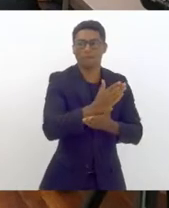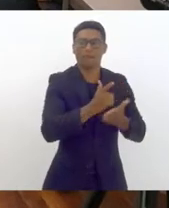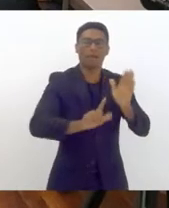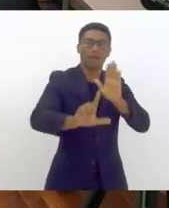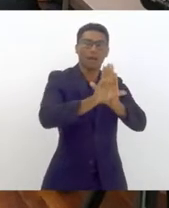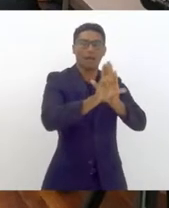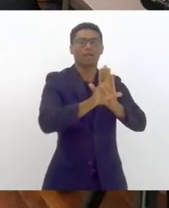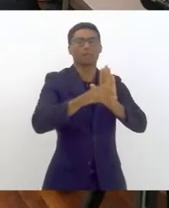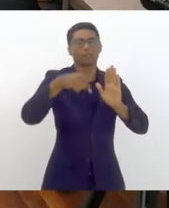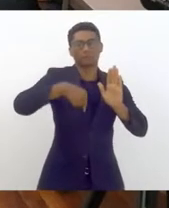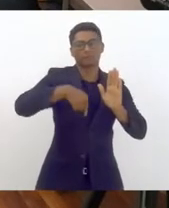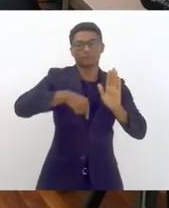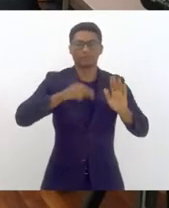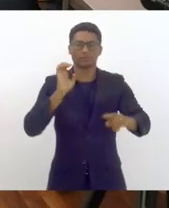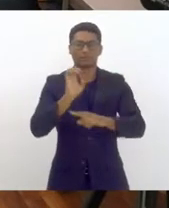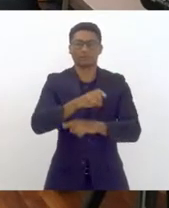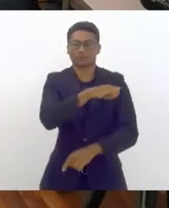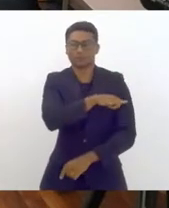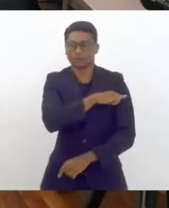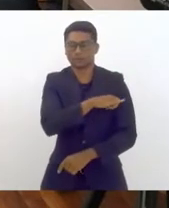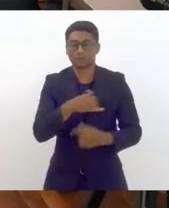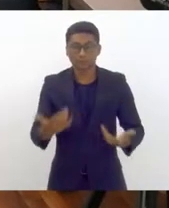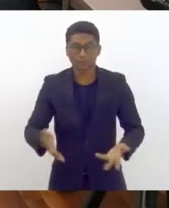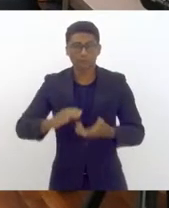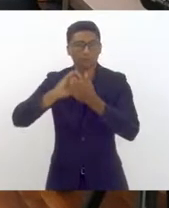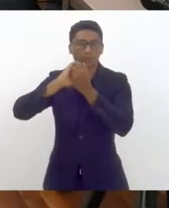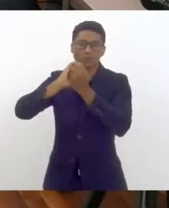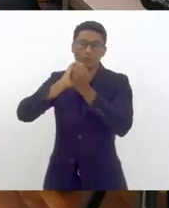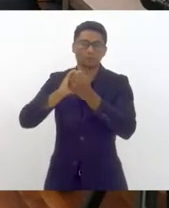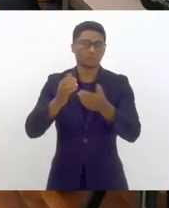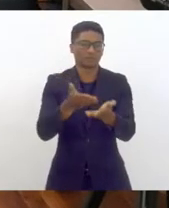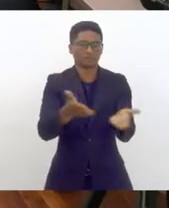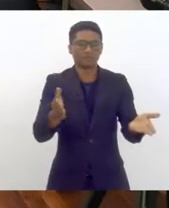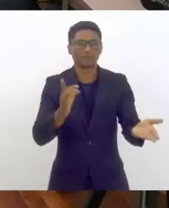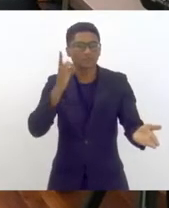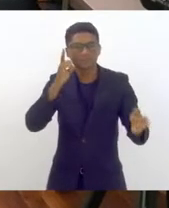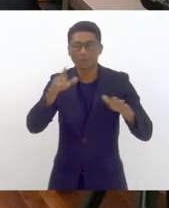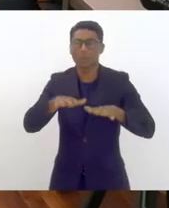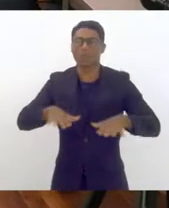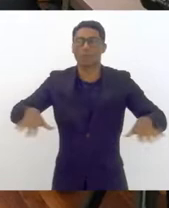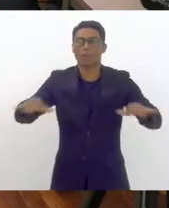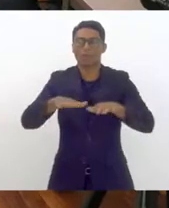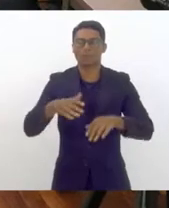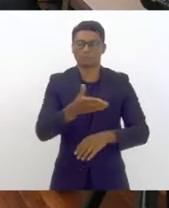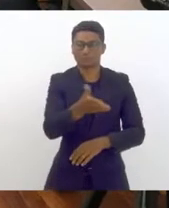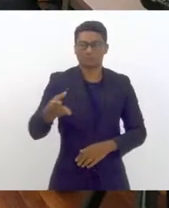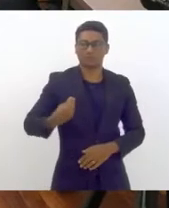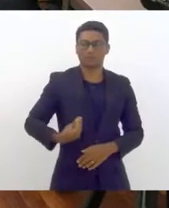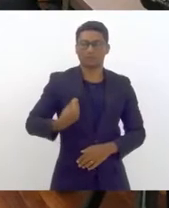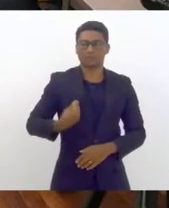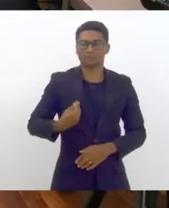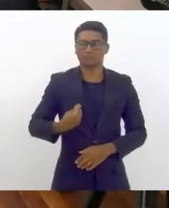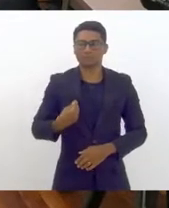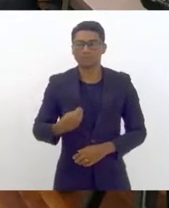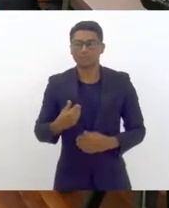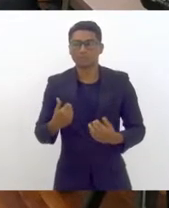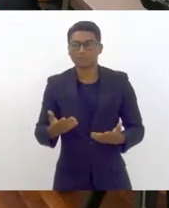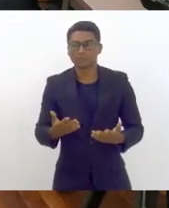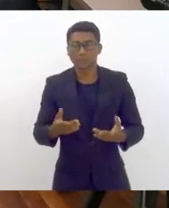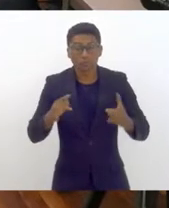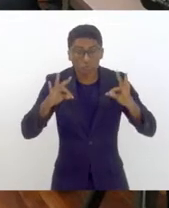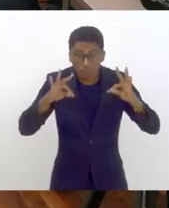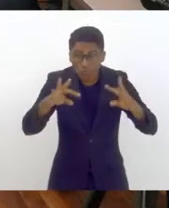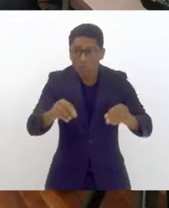Estado. Então, queria aqui cumprimentar todos os deputados presentes. Eu não consigo aqui no vídeo necessariamente